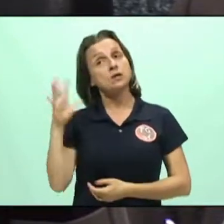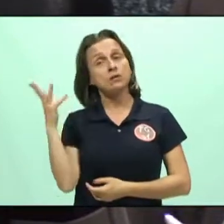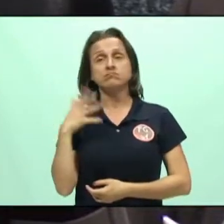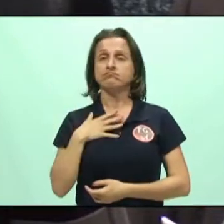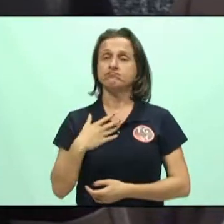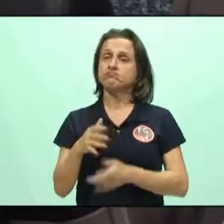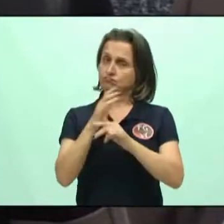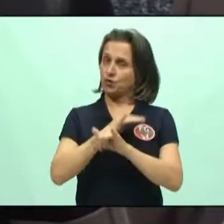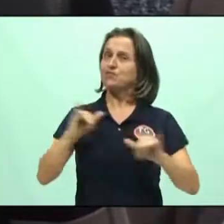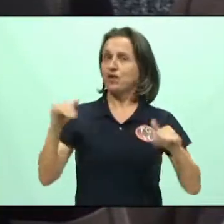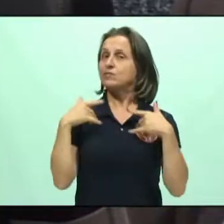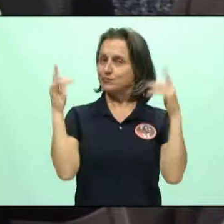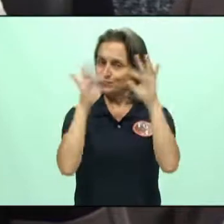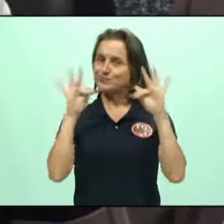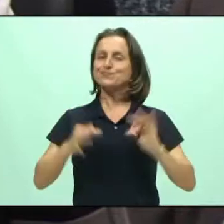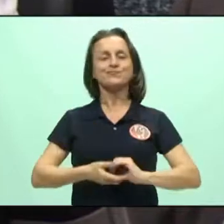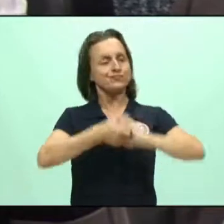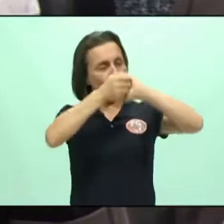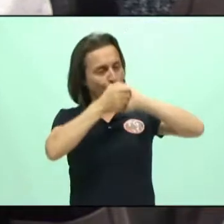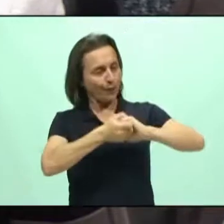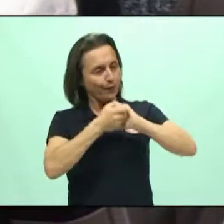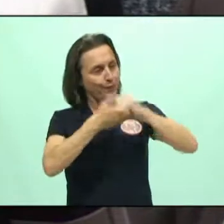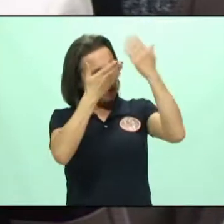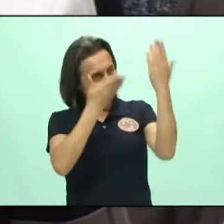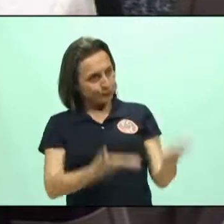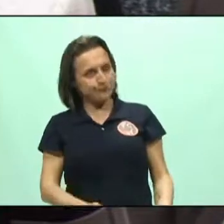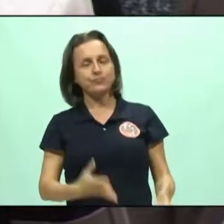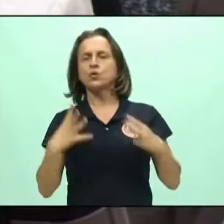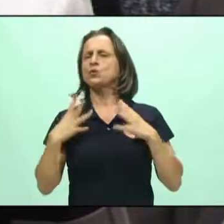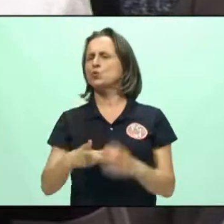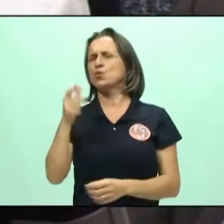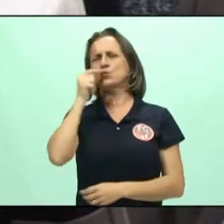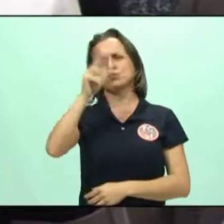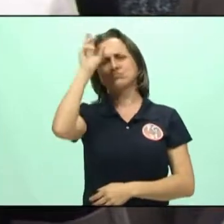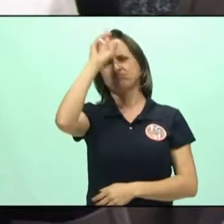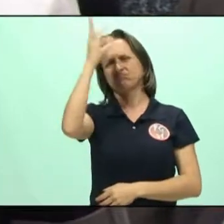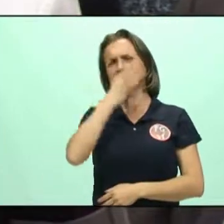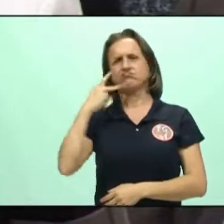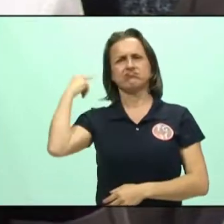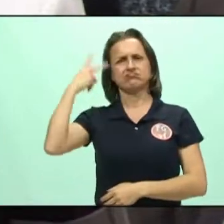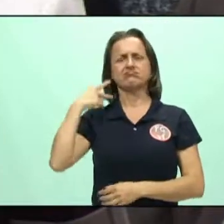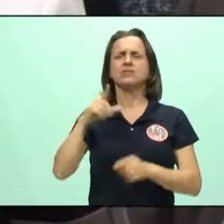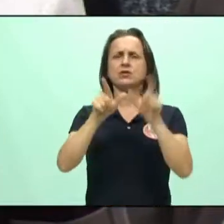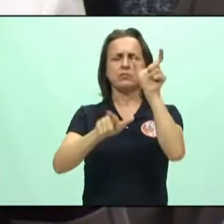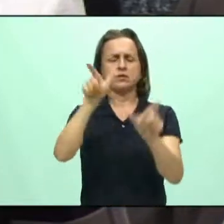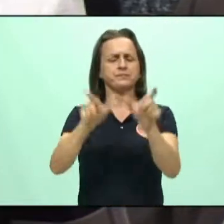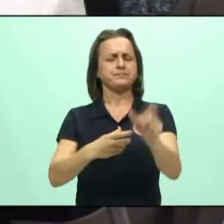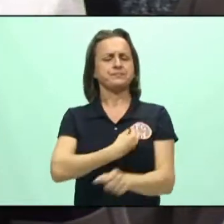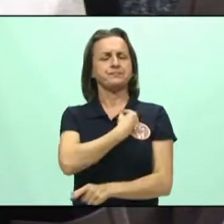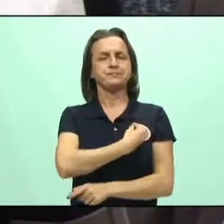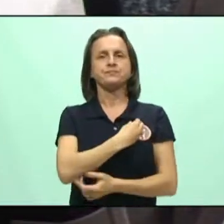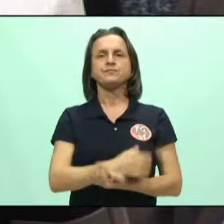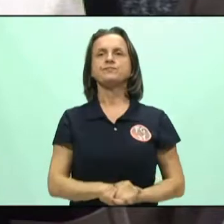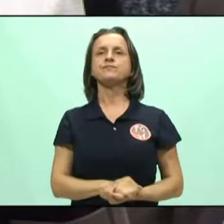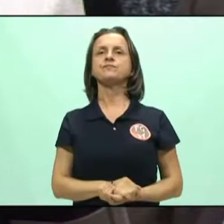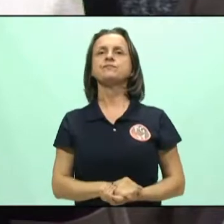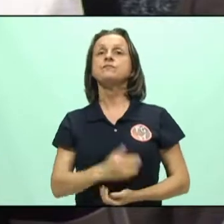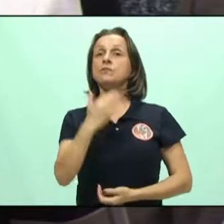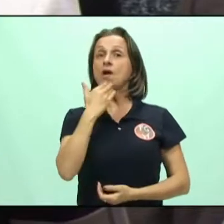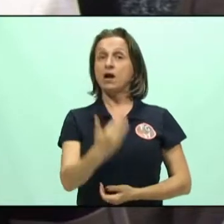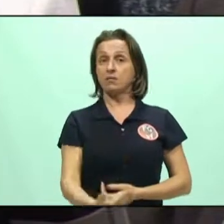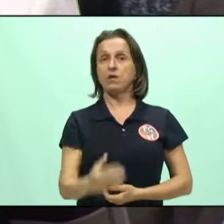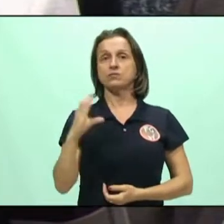e cumprimento vossa excelência por isso todos os senhores vereadores e o público nos prestigia e no que toca o requerimento do